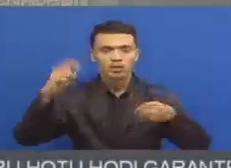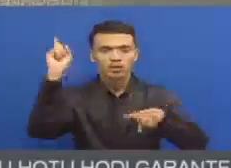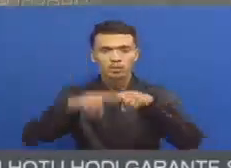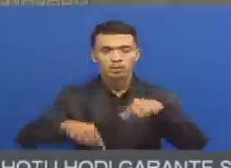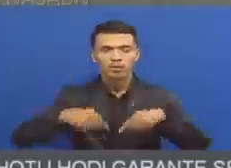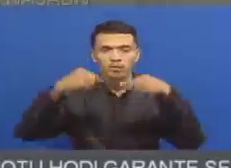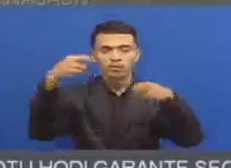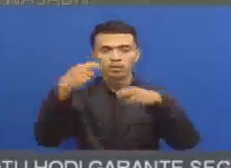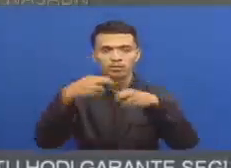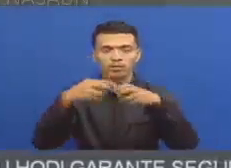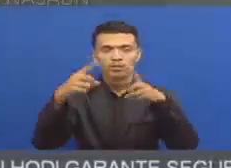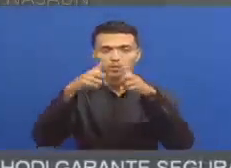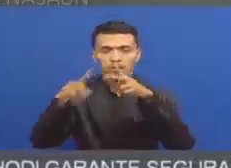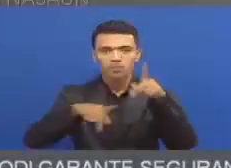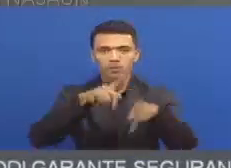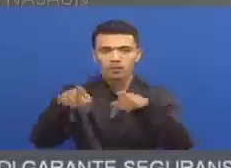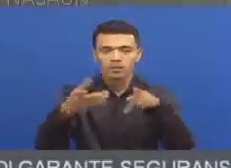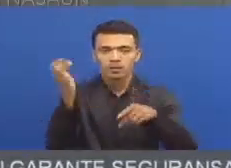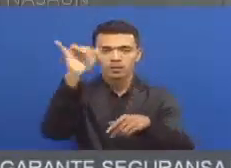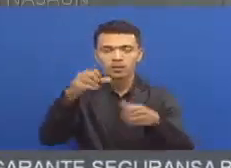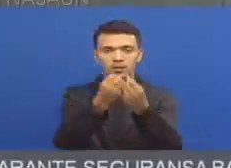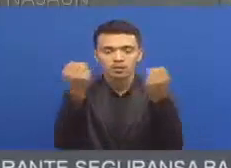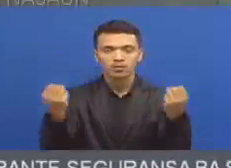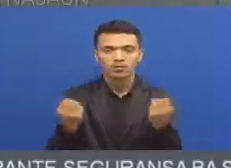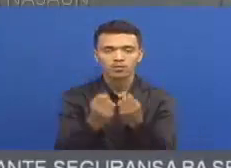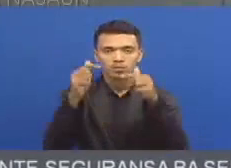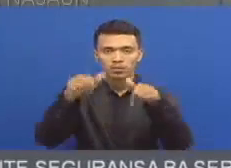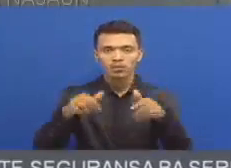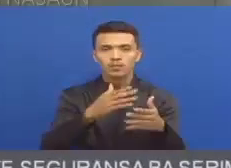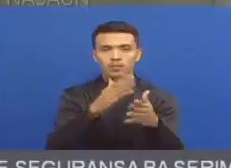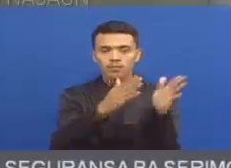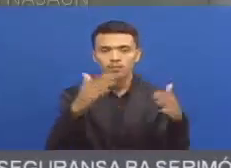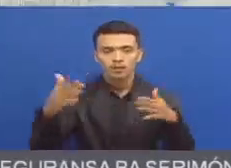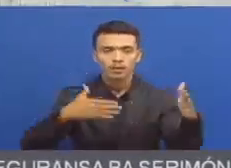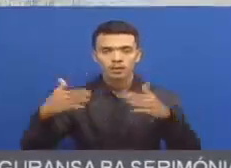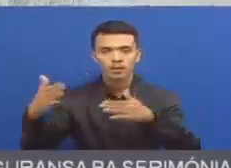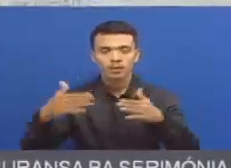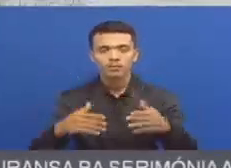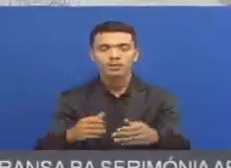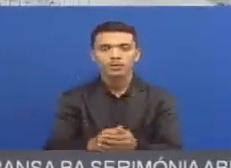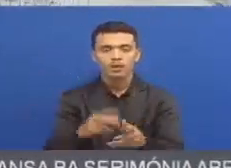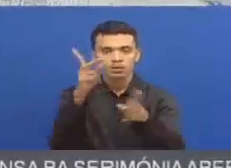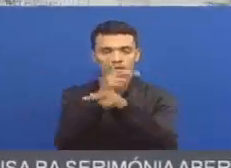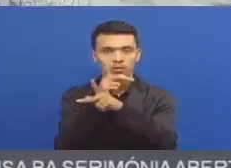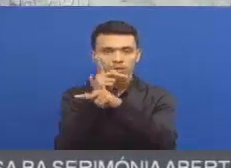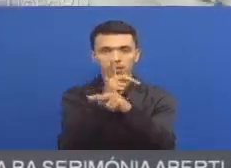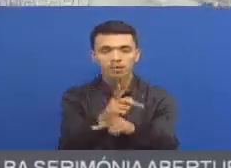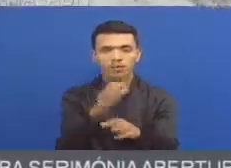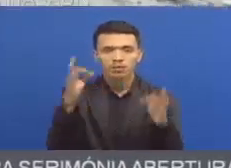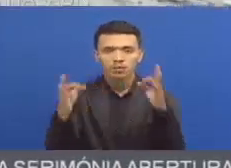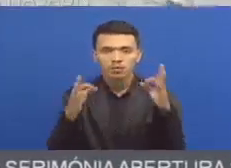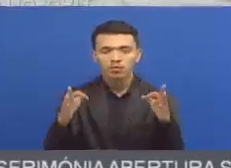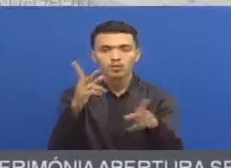Sira e a Suco refere. Atividade recolhe arma explosiva na objetivo haloação preventiva. Ato no